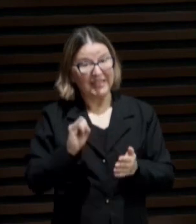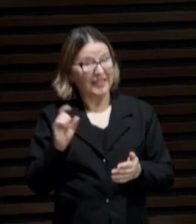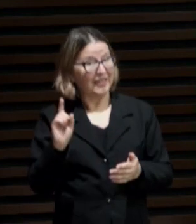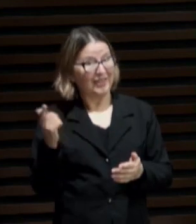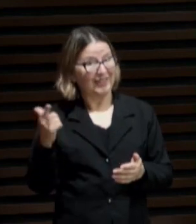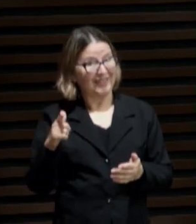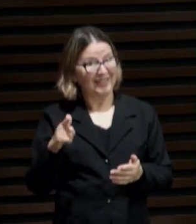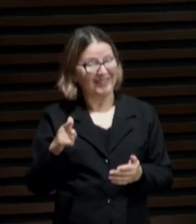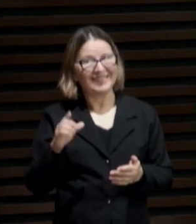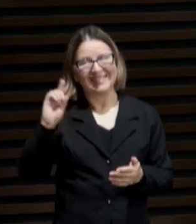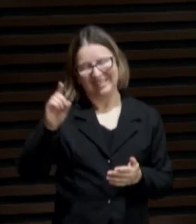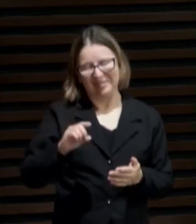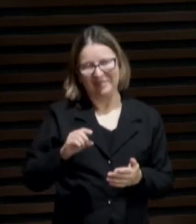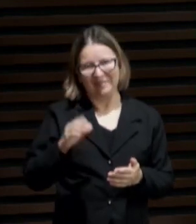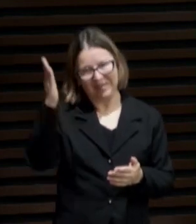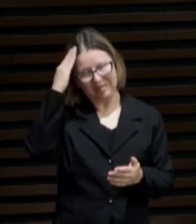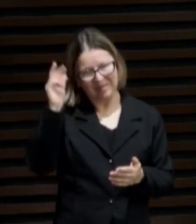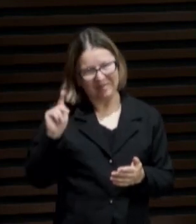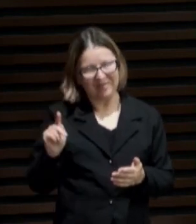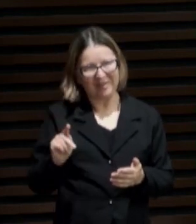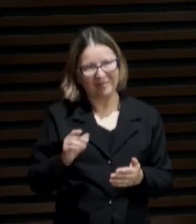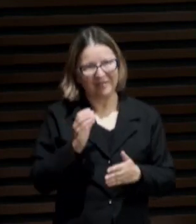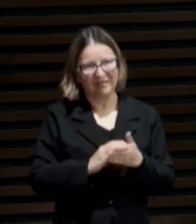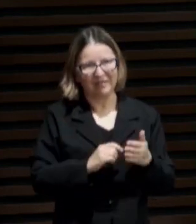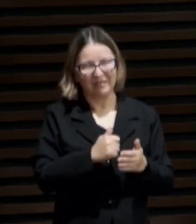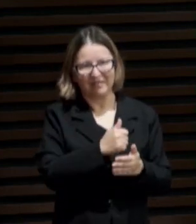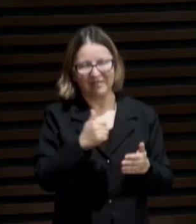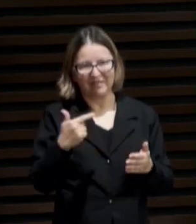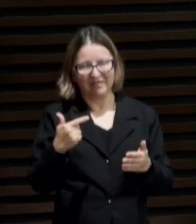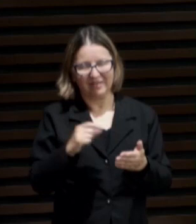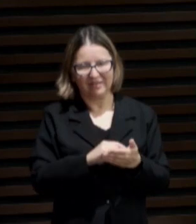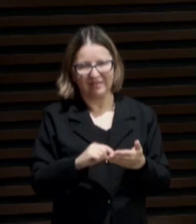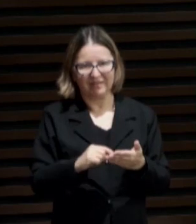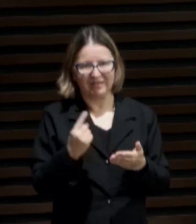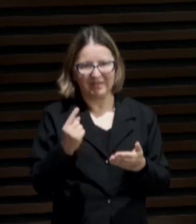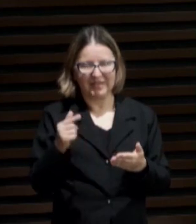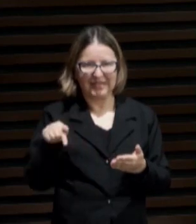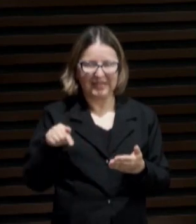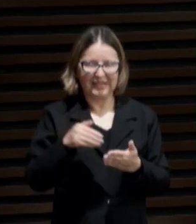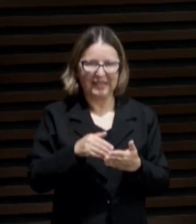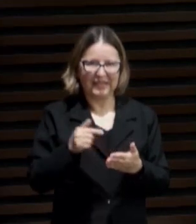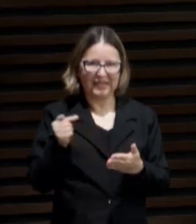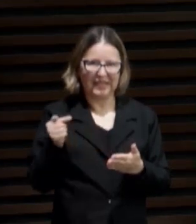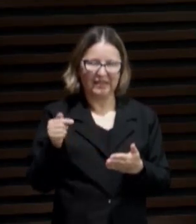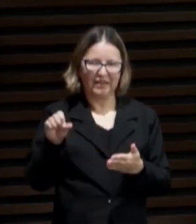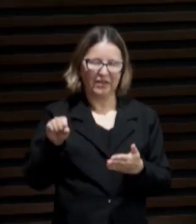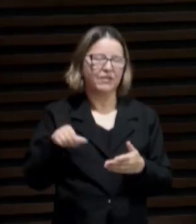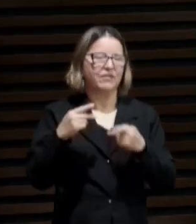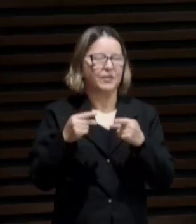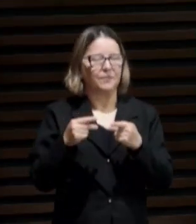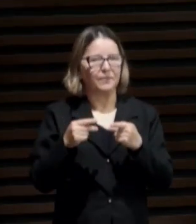Provérbios 12, 17 a 19 diz assim: o que diz a verdade manifesta